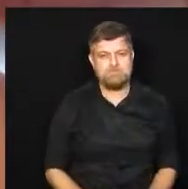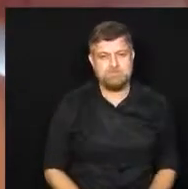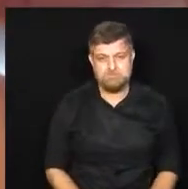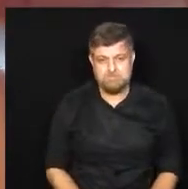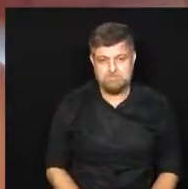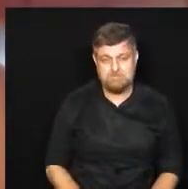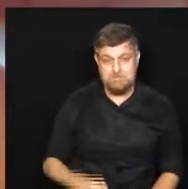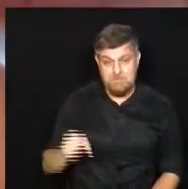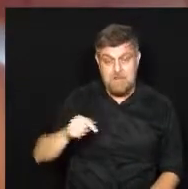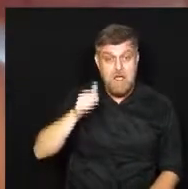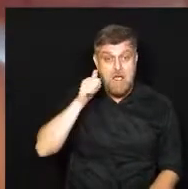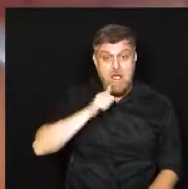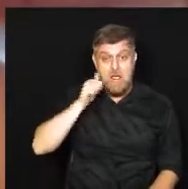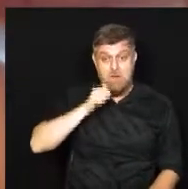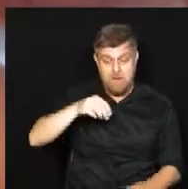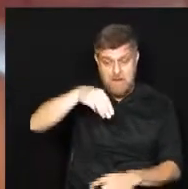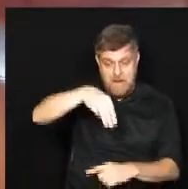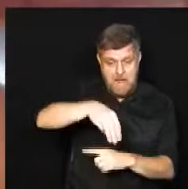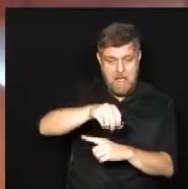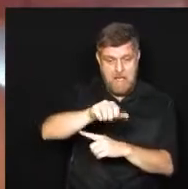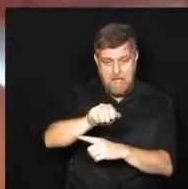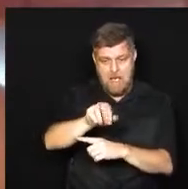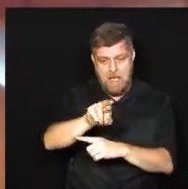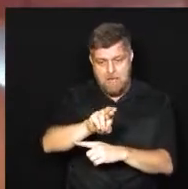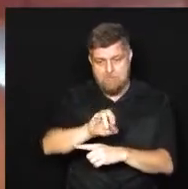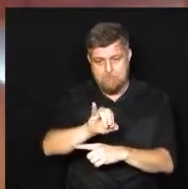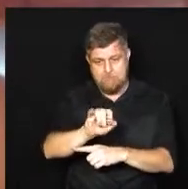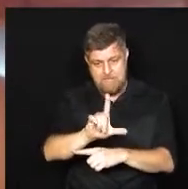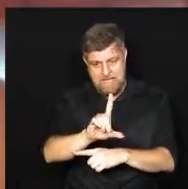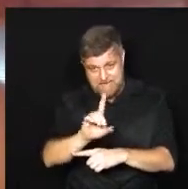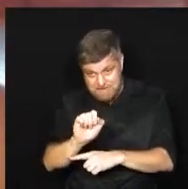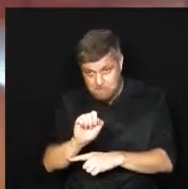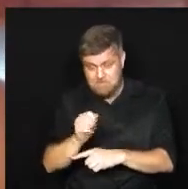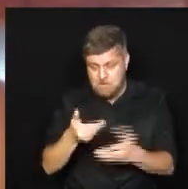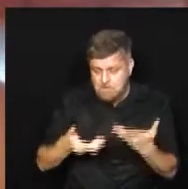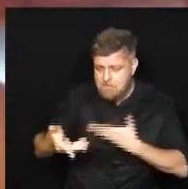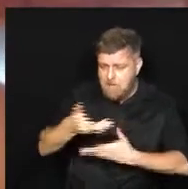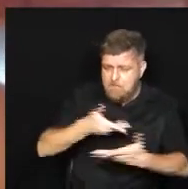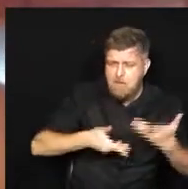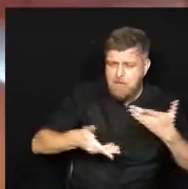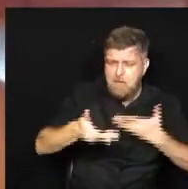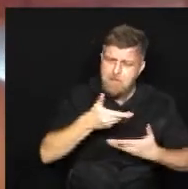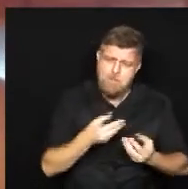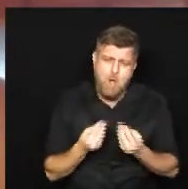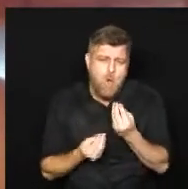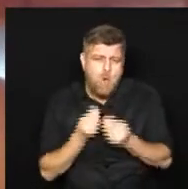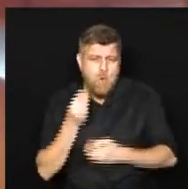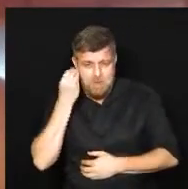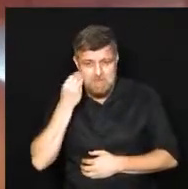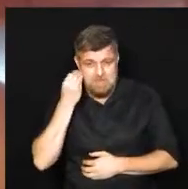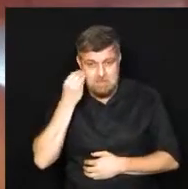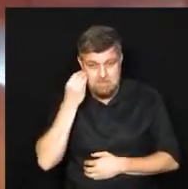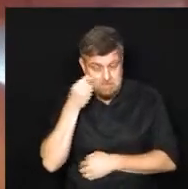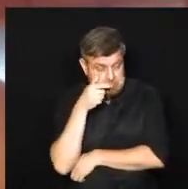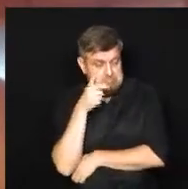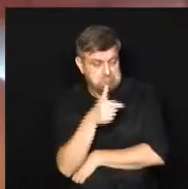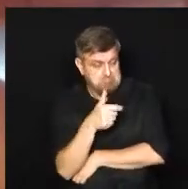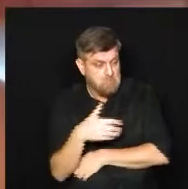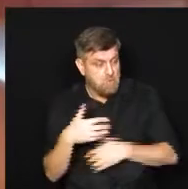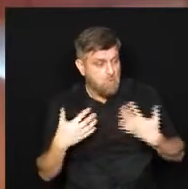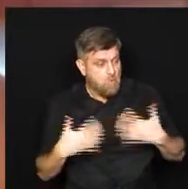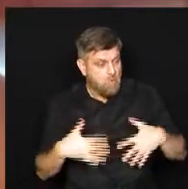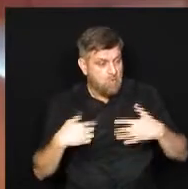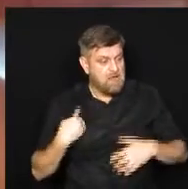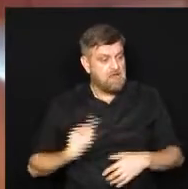e ela veio compartilhar um pouco com a gente a experiência, e foi uma reunião bem interessante que nós